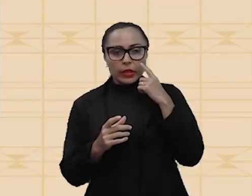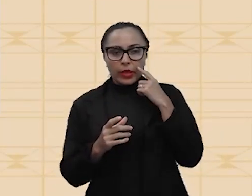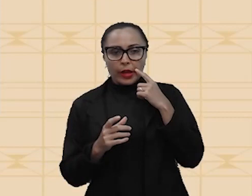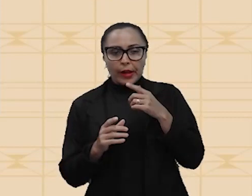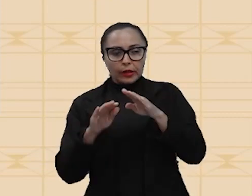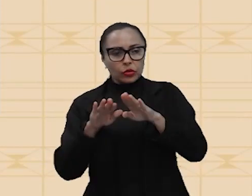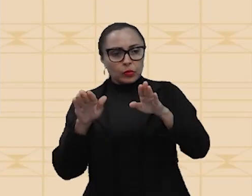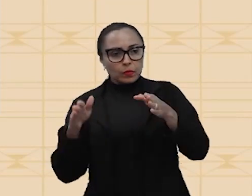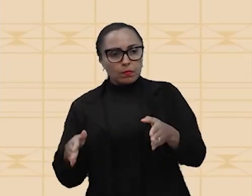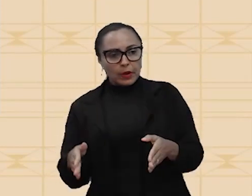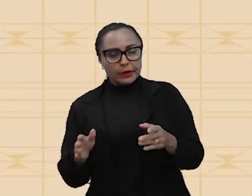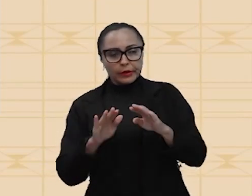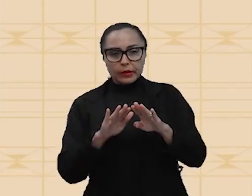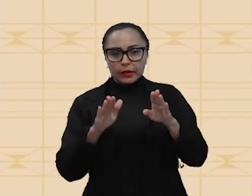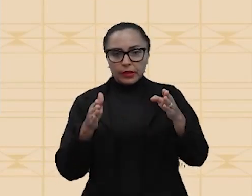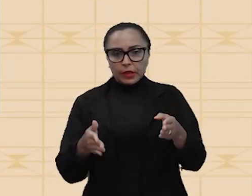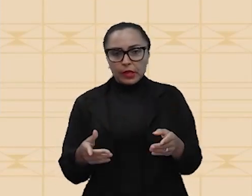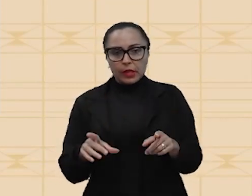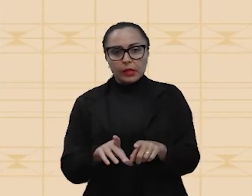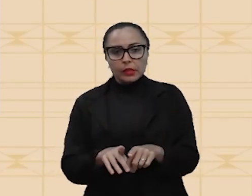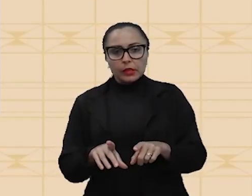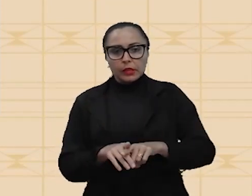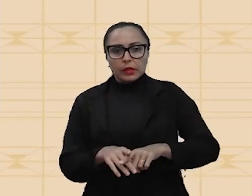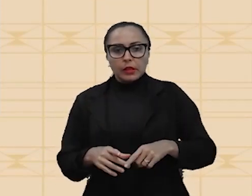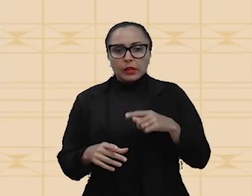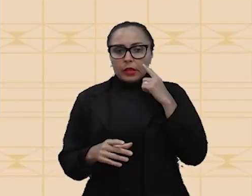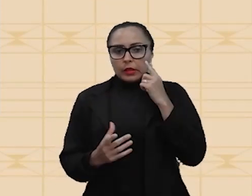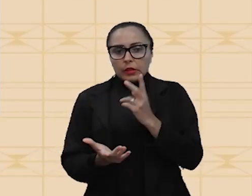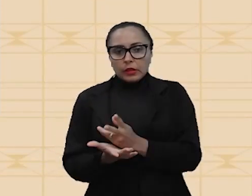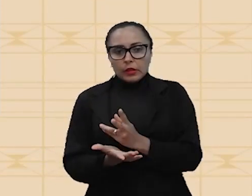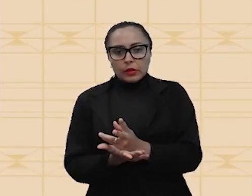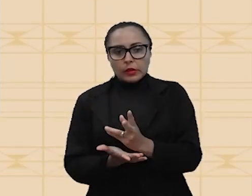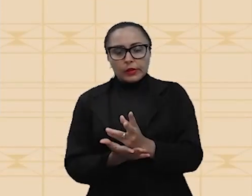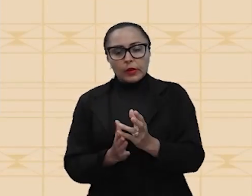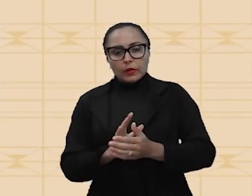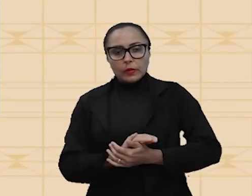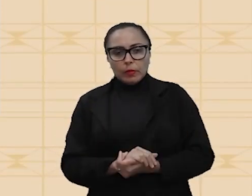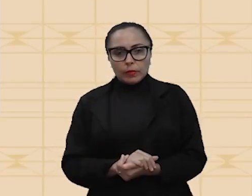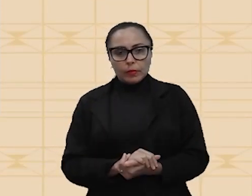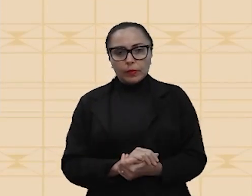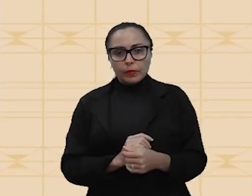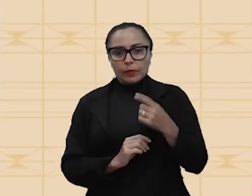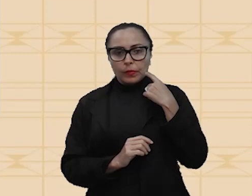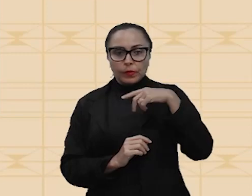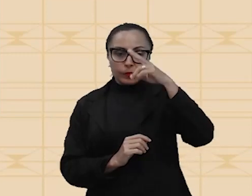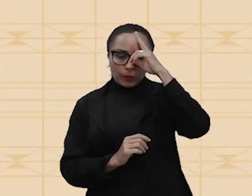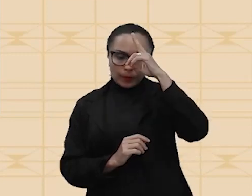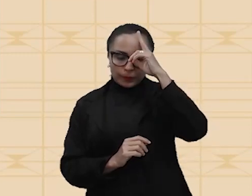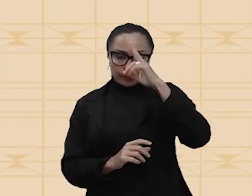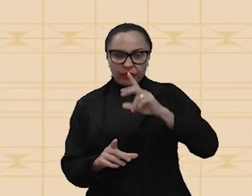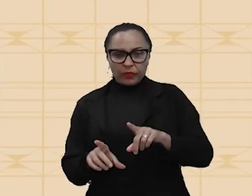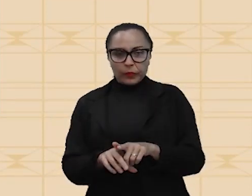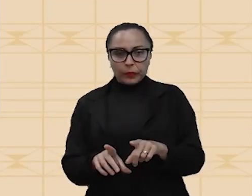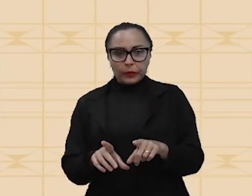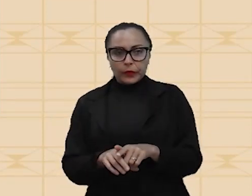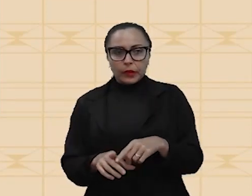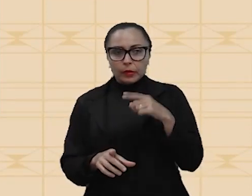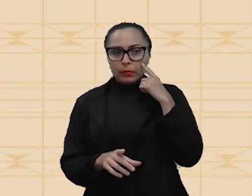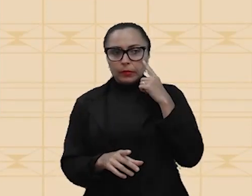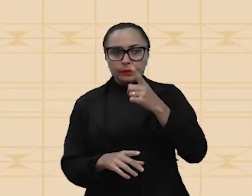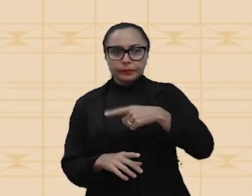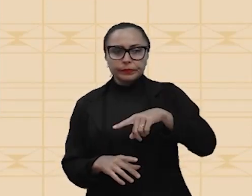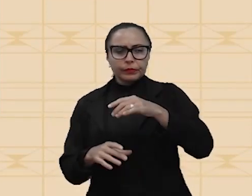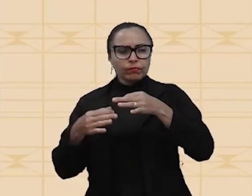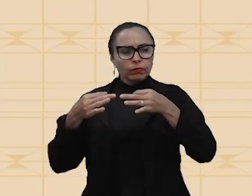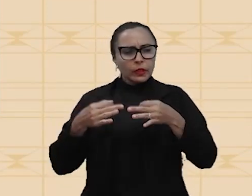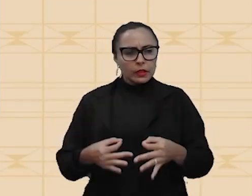elas vão nos gerar fontes contínuas de energia. Lembrando que a bateria é uma questão certa do Enem,